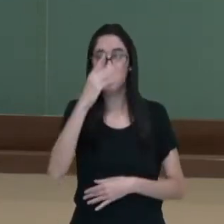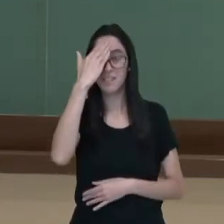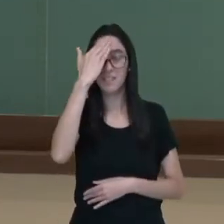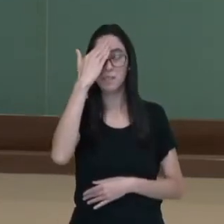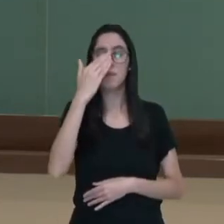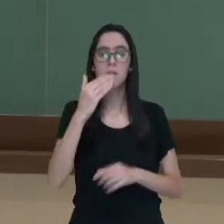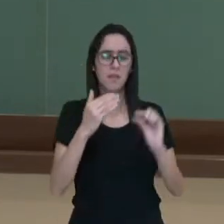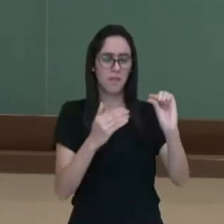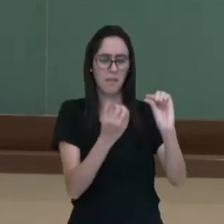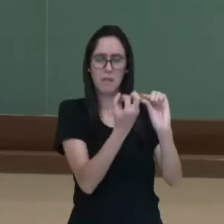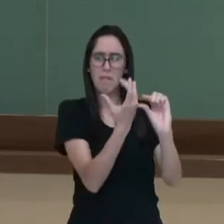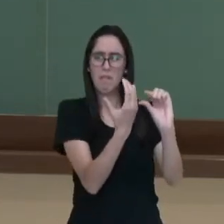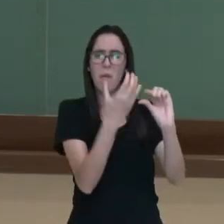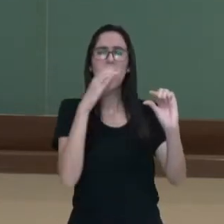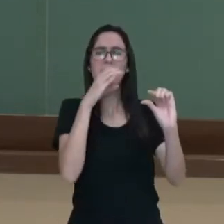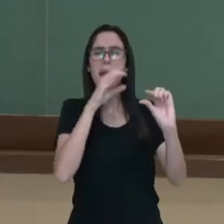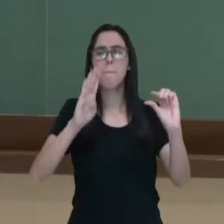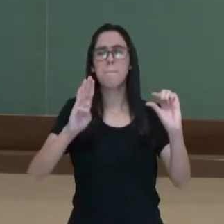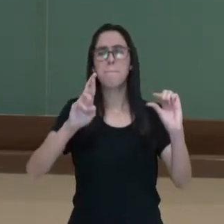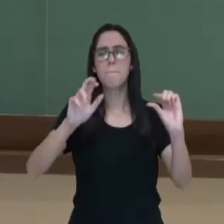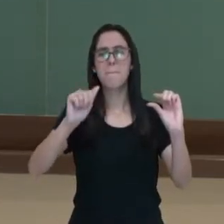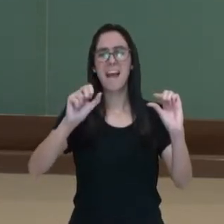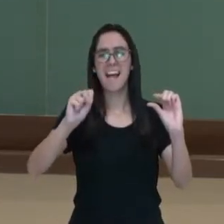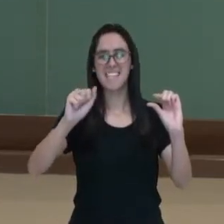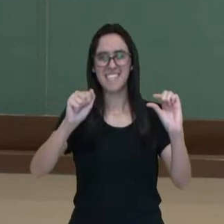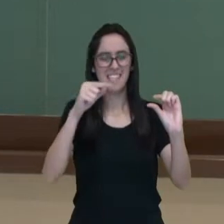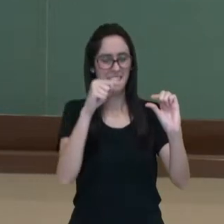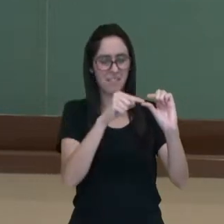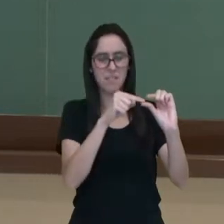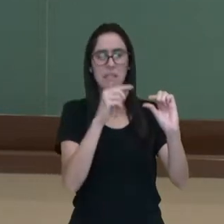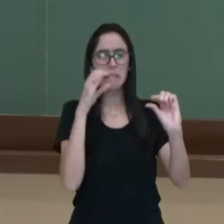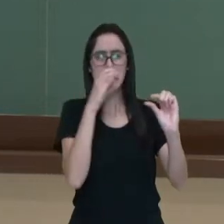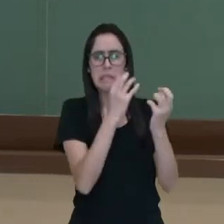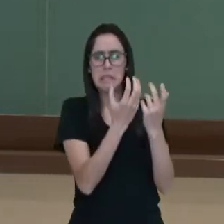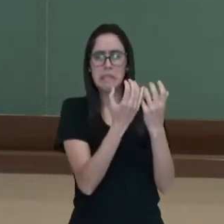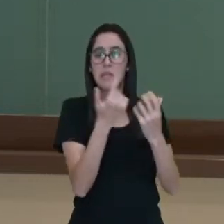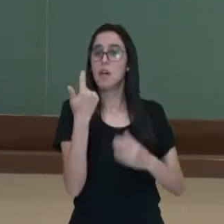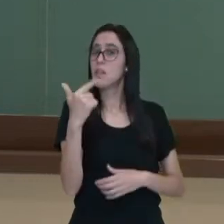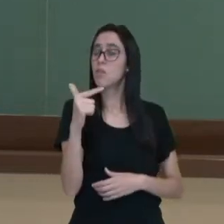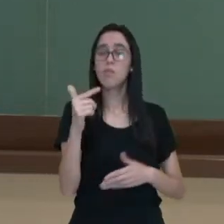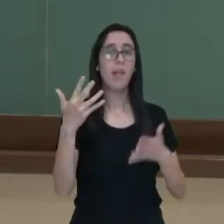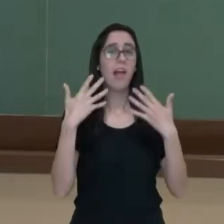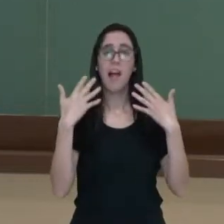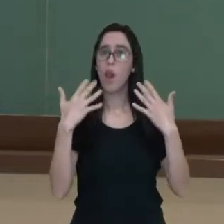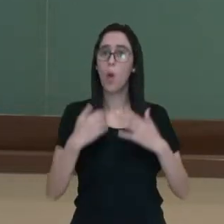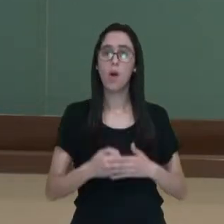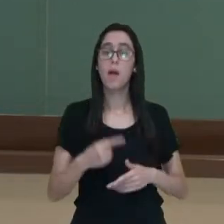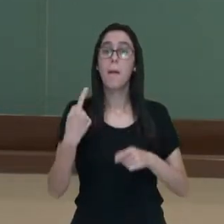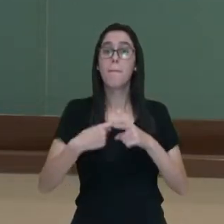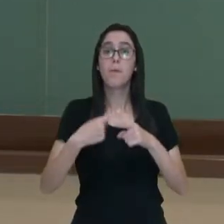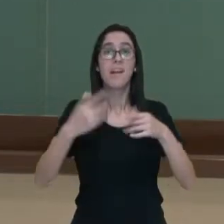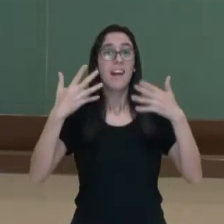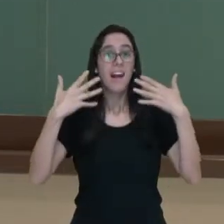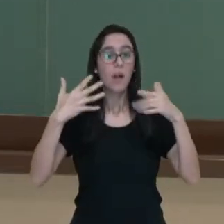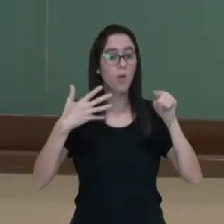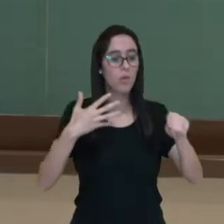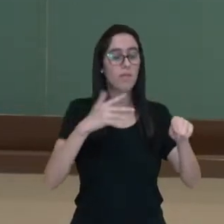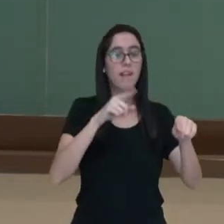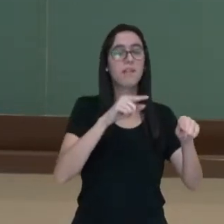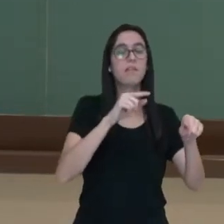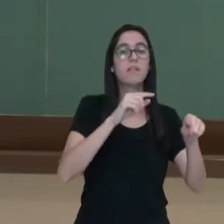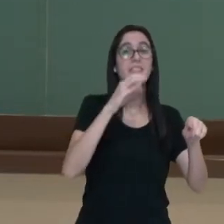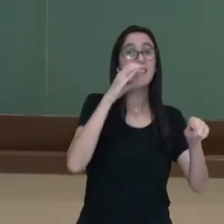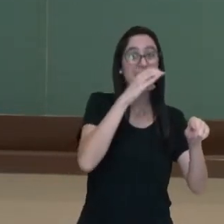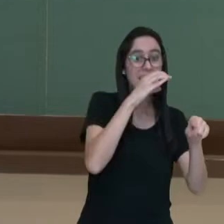tem calor? Por quê? Porque o calor é uma energia que flui, que passa de um corpo de maior para outro